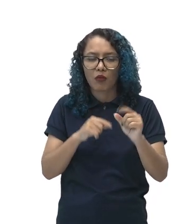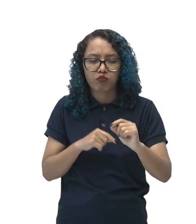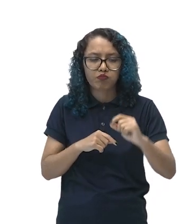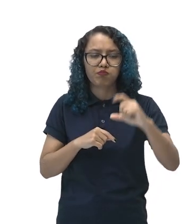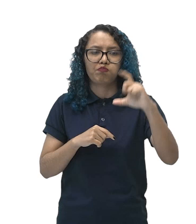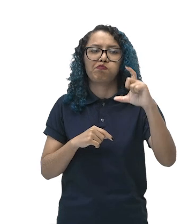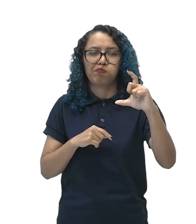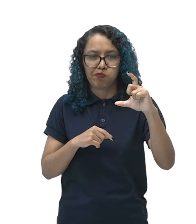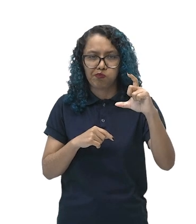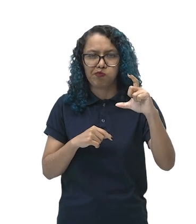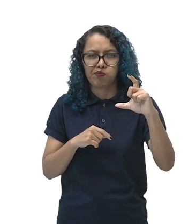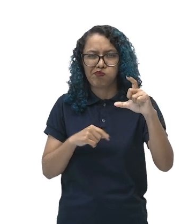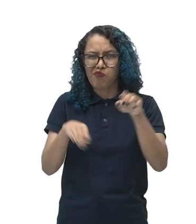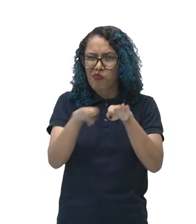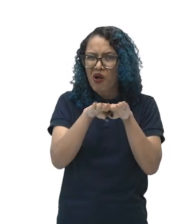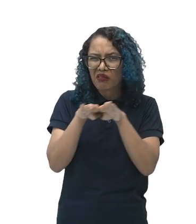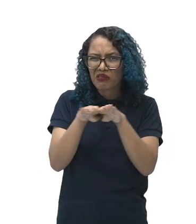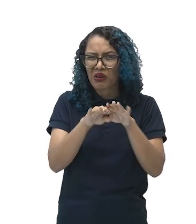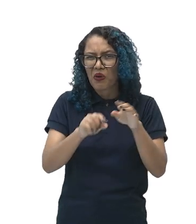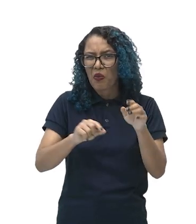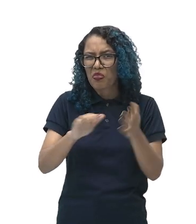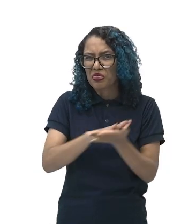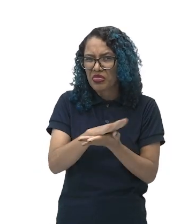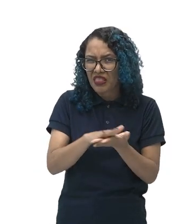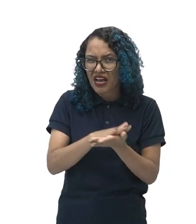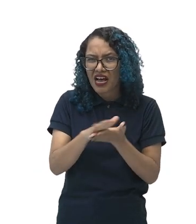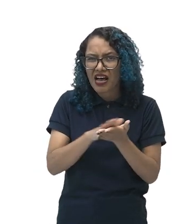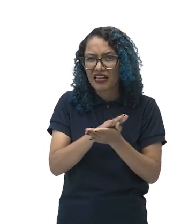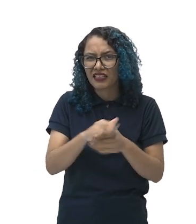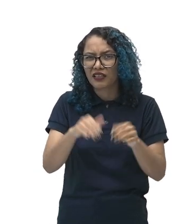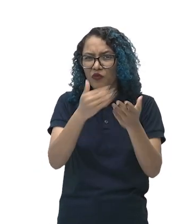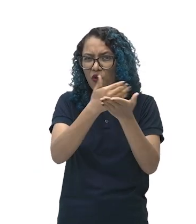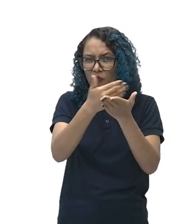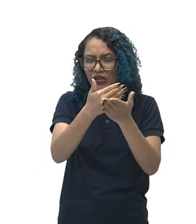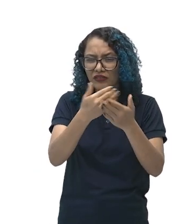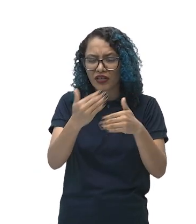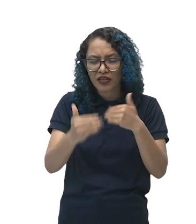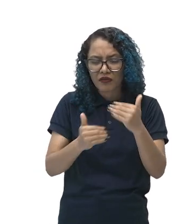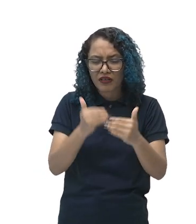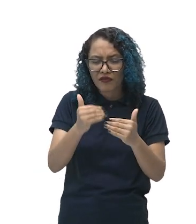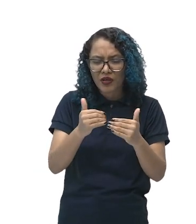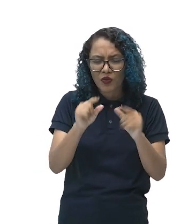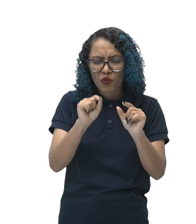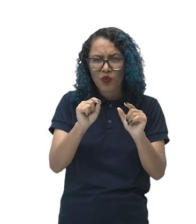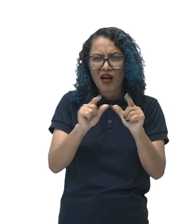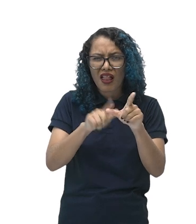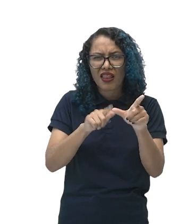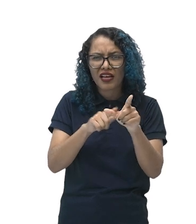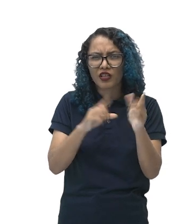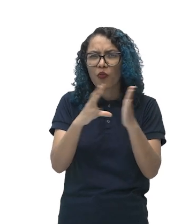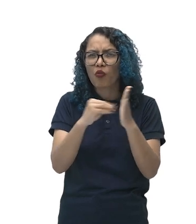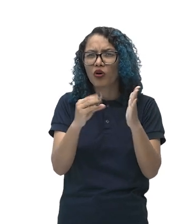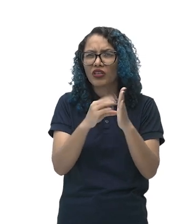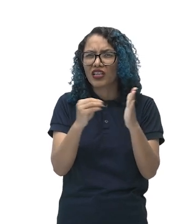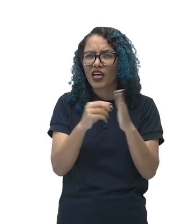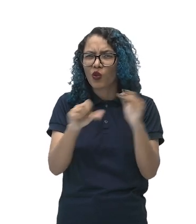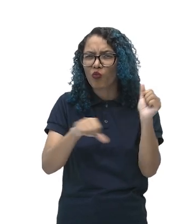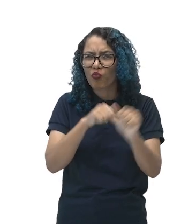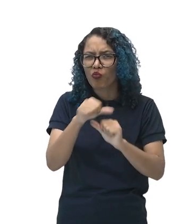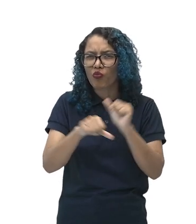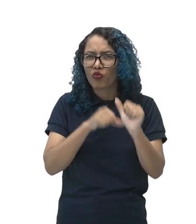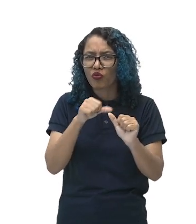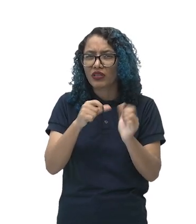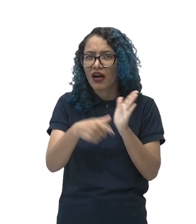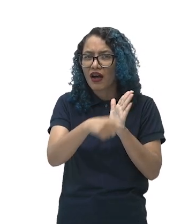de padrão, e aí de repente pelo meio do texto muda a formatação, o modelo da letra era de um jeito e muda para